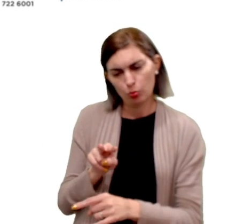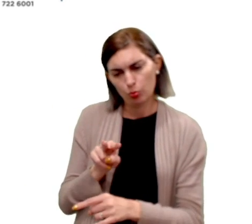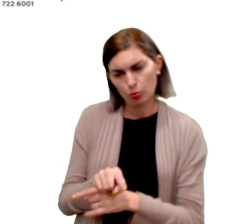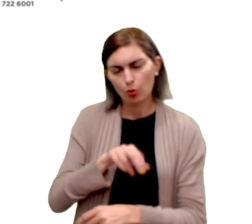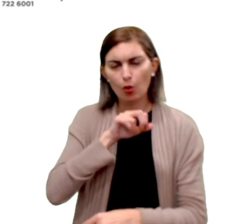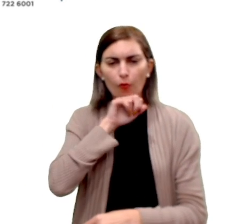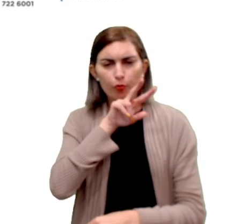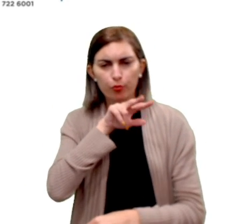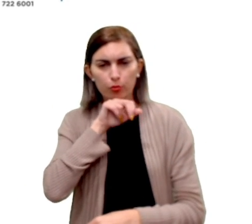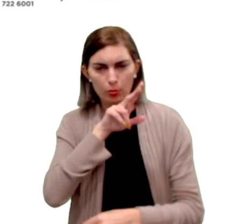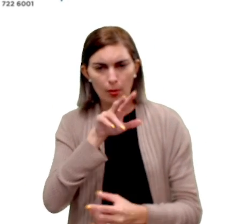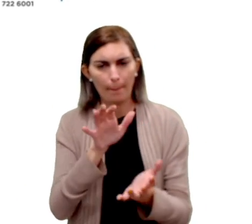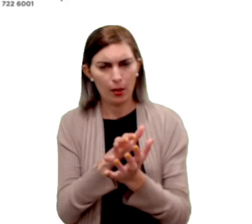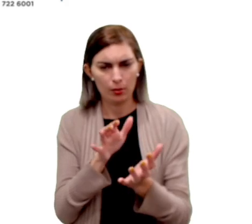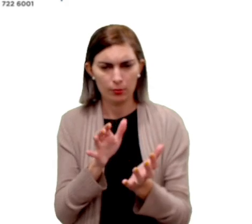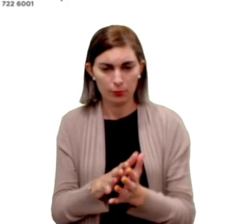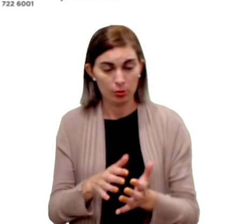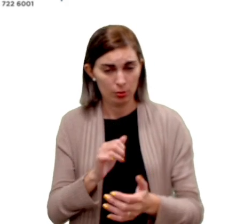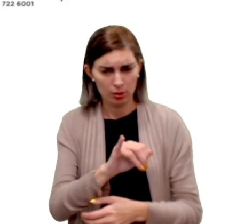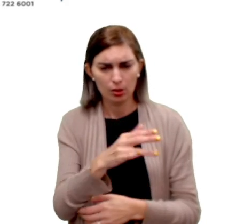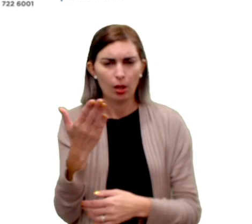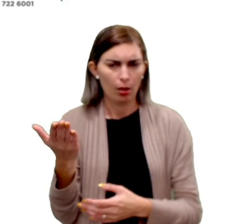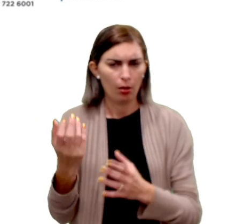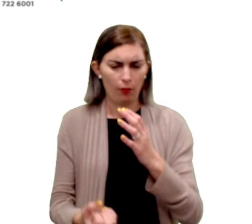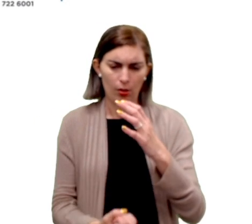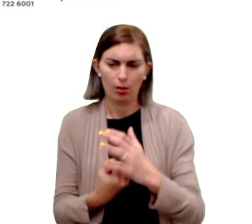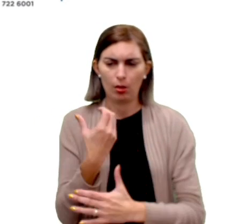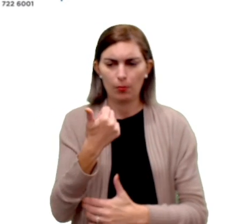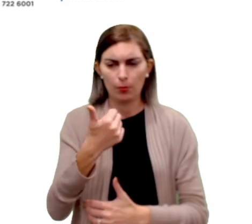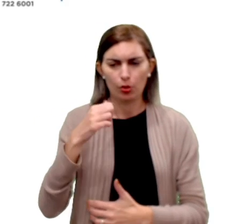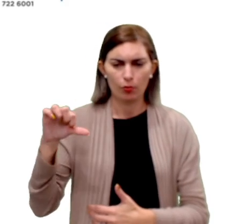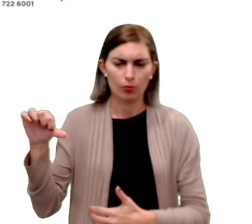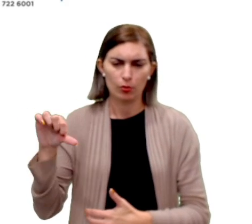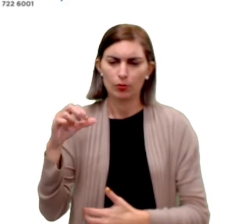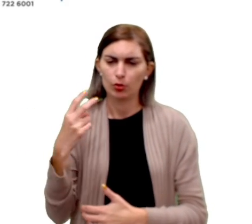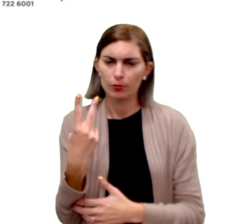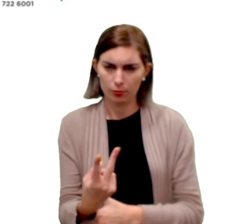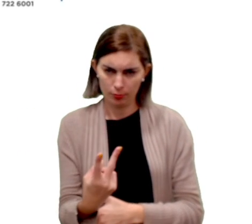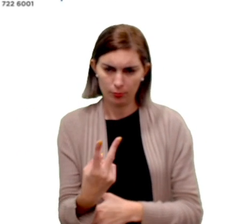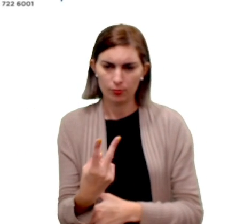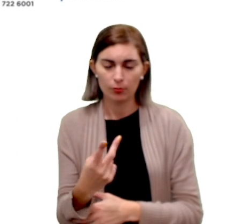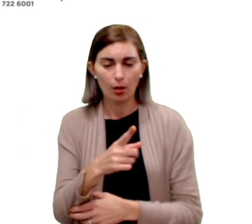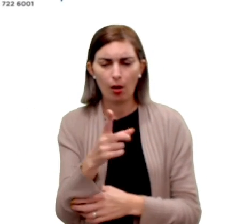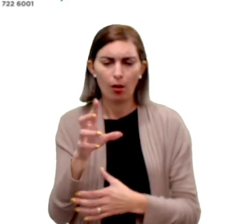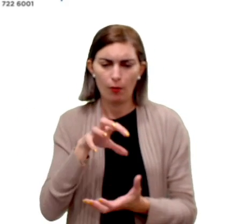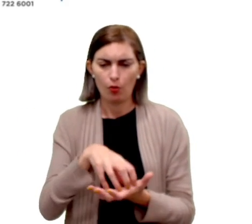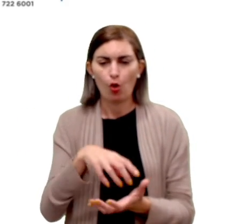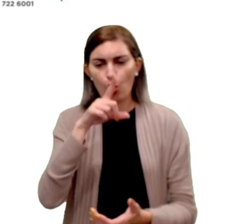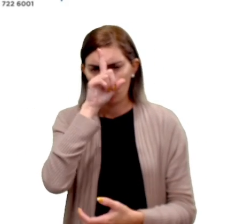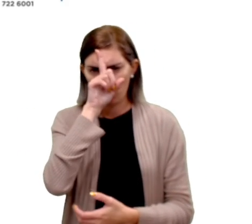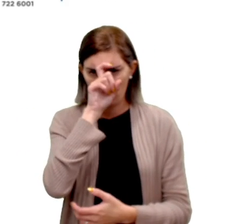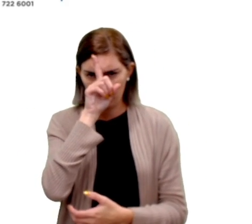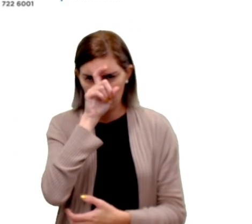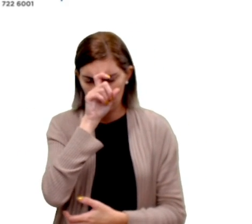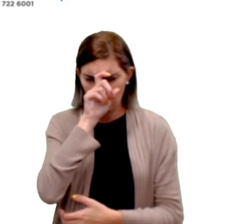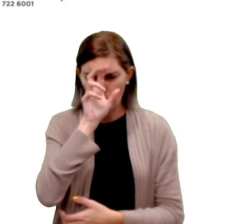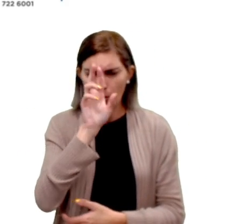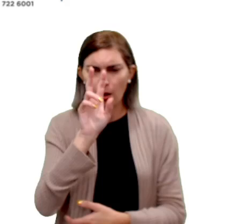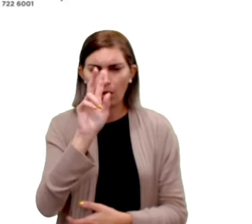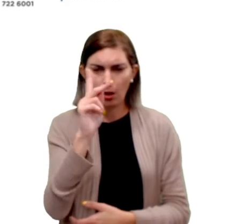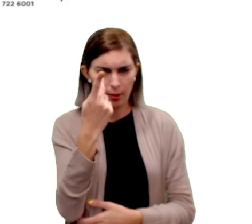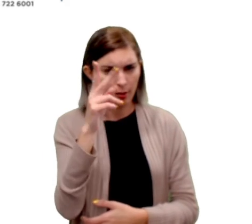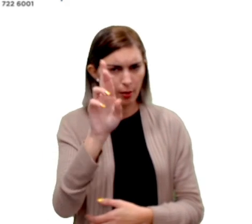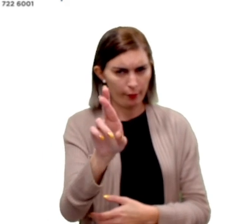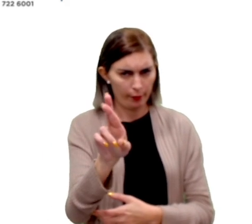de Pernambuco. Então, o CIATOX ele foi criado em 1992, tá? Ele funcionava no Hospital da Restauração e hoje ele funciona